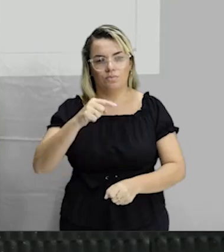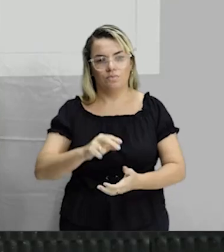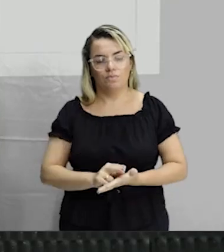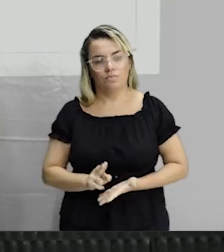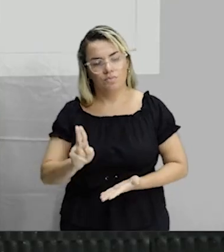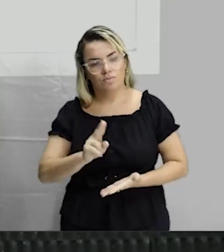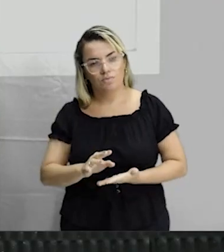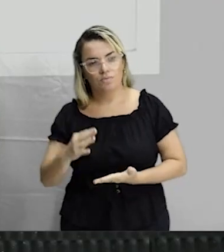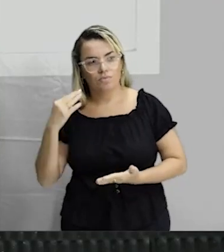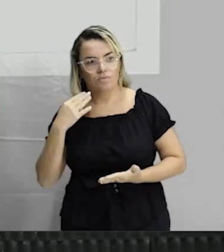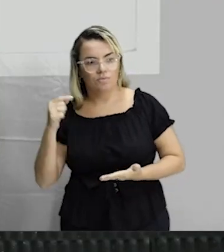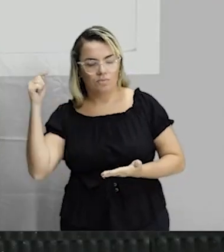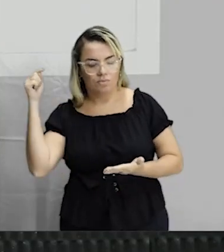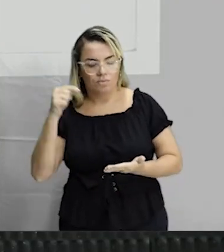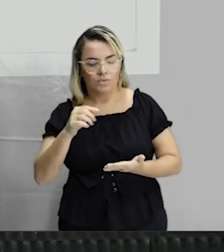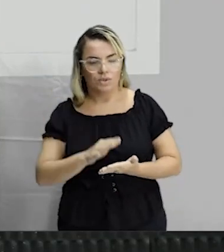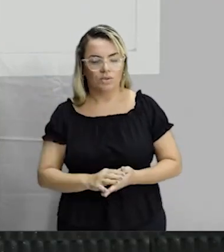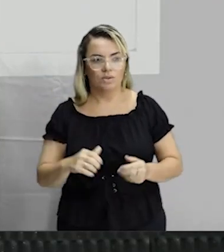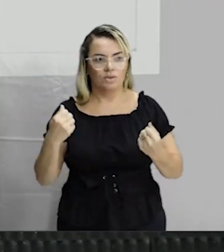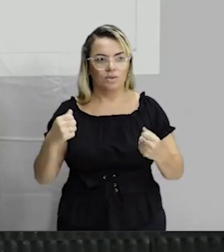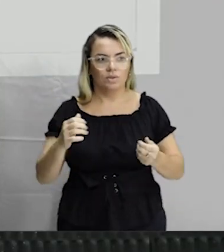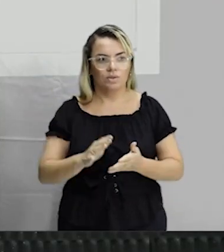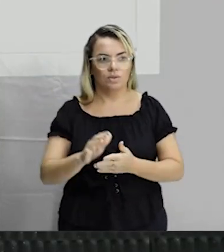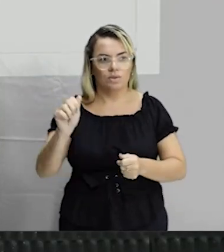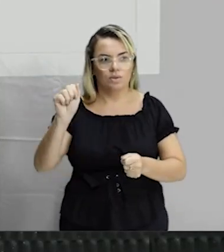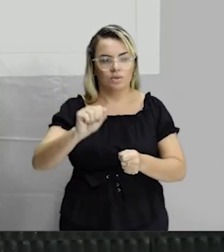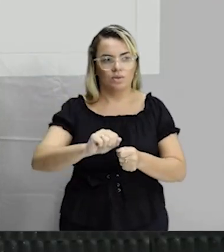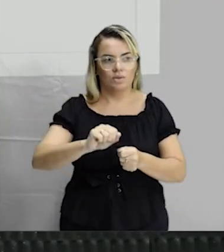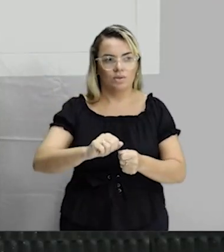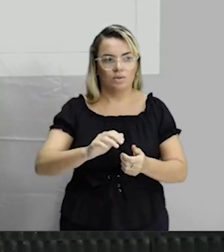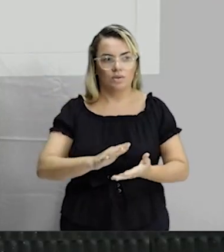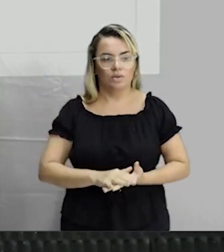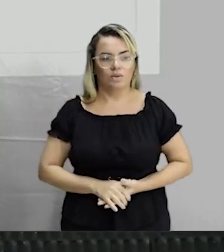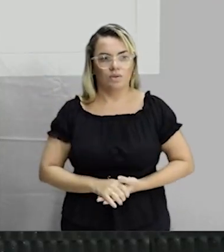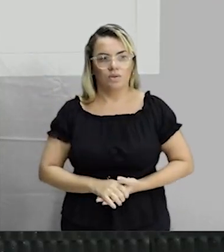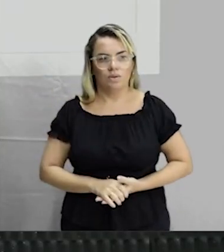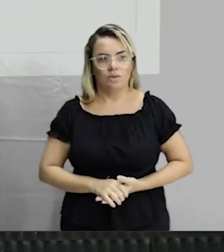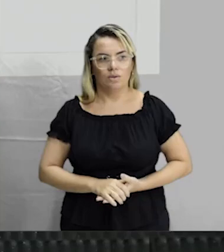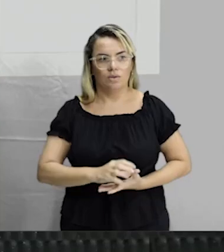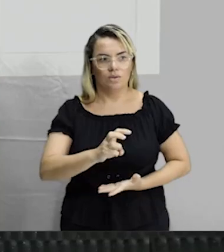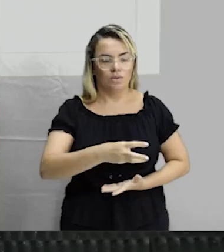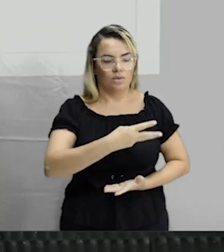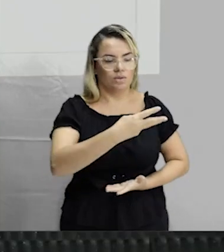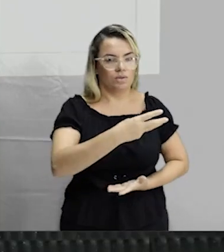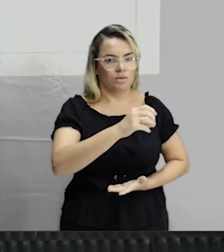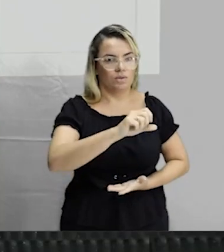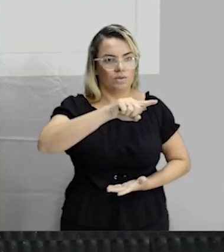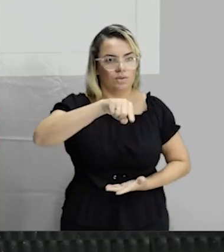aplicação. Quanto tempo fez com que 30 mil virasse